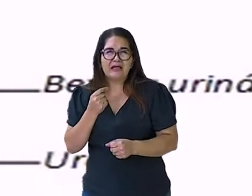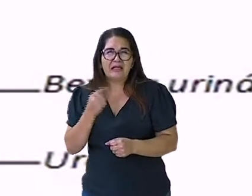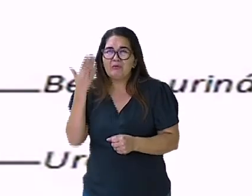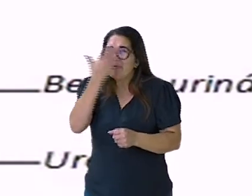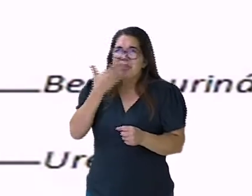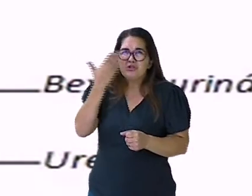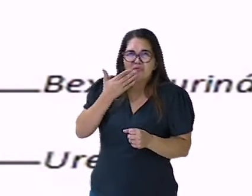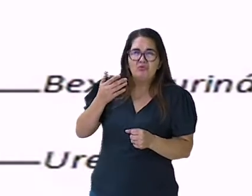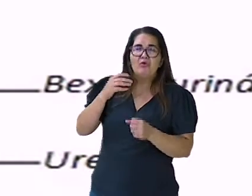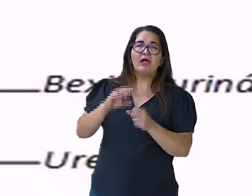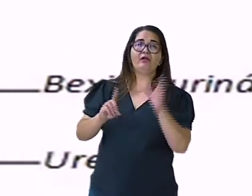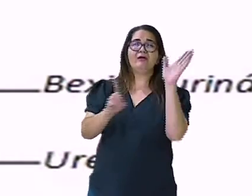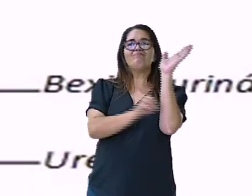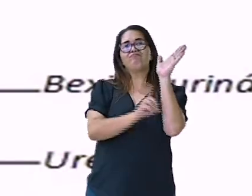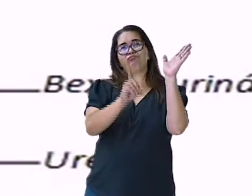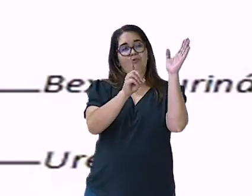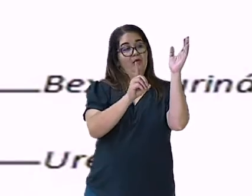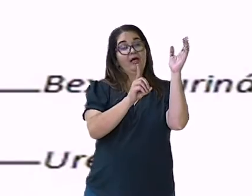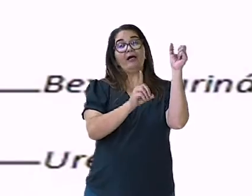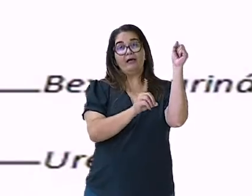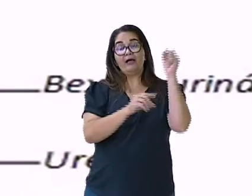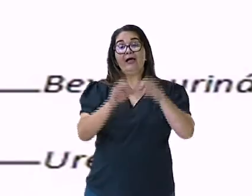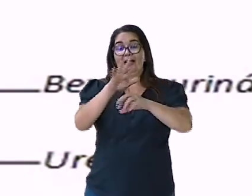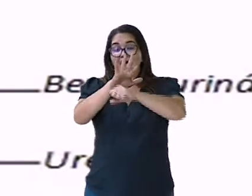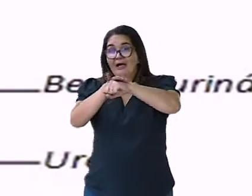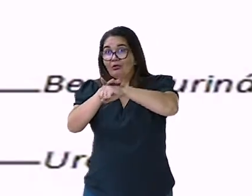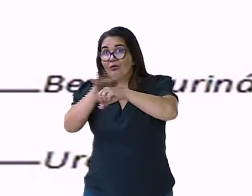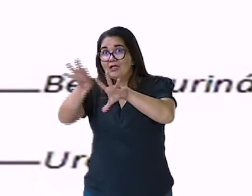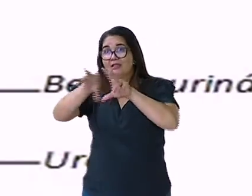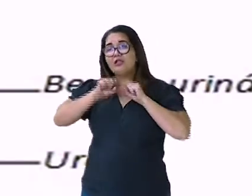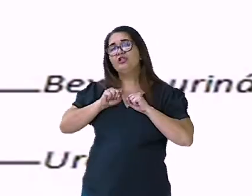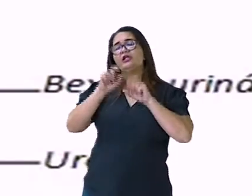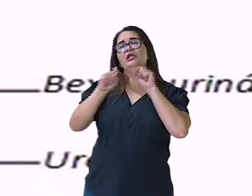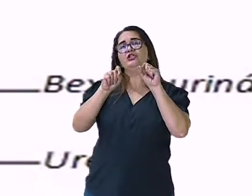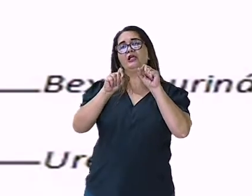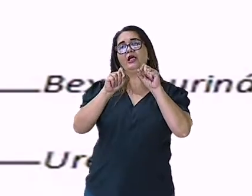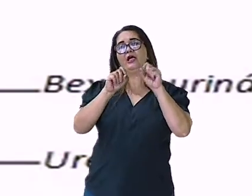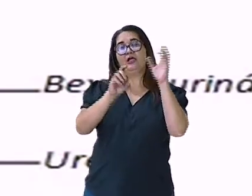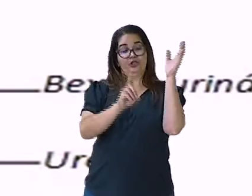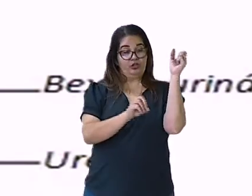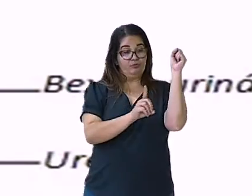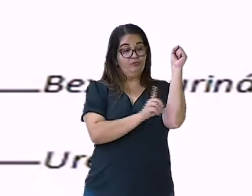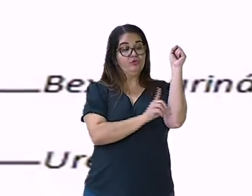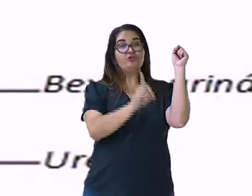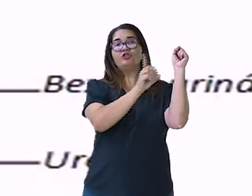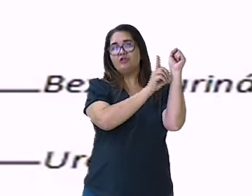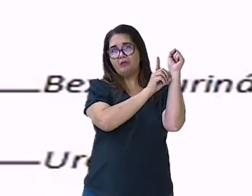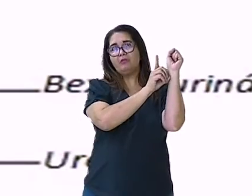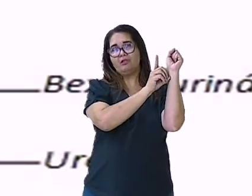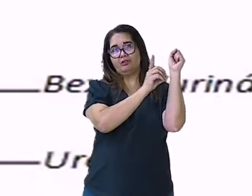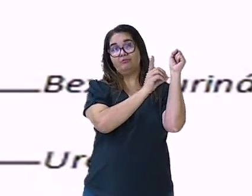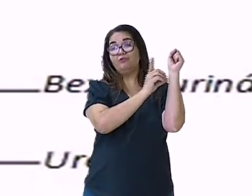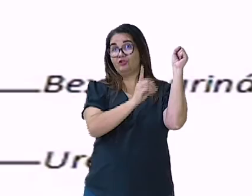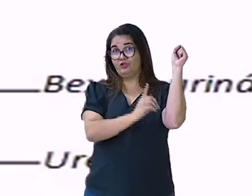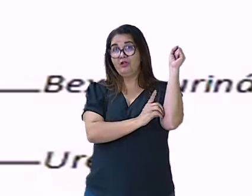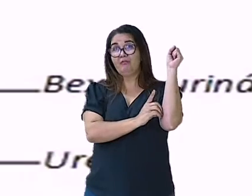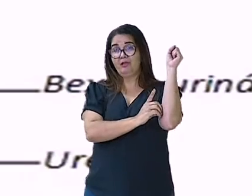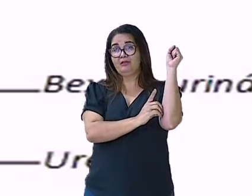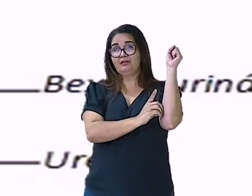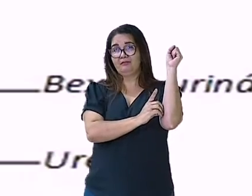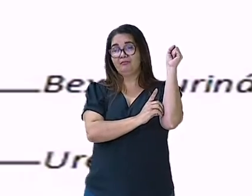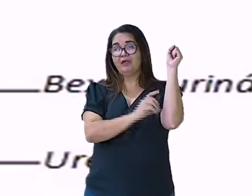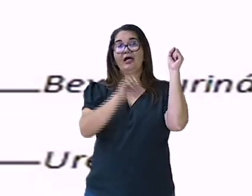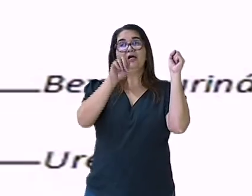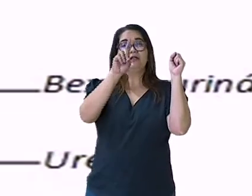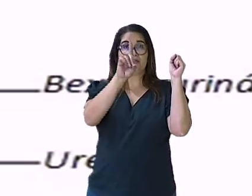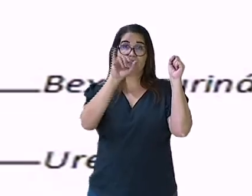com o ânus favorece o surgimento da infecção urinária, se a higiene não for bem